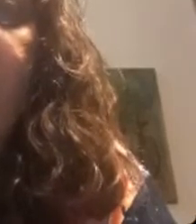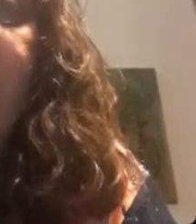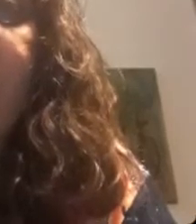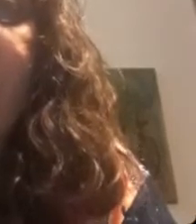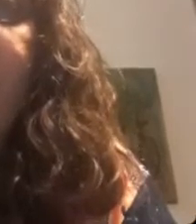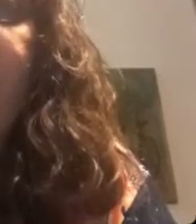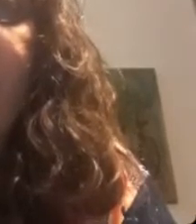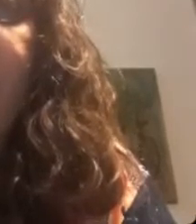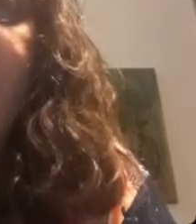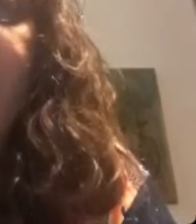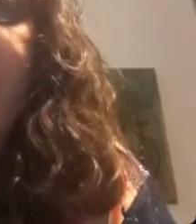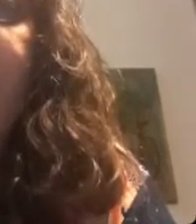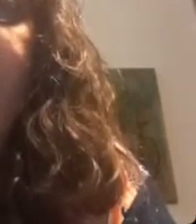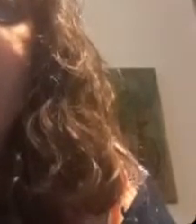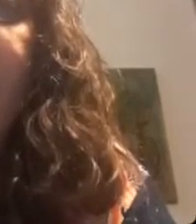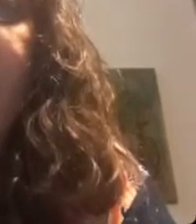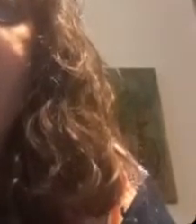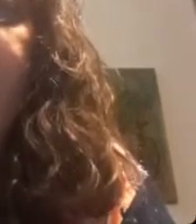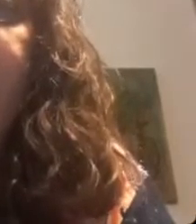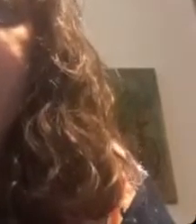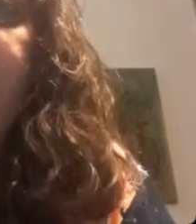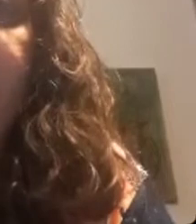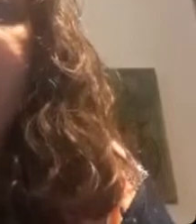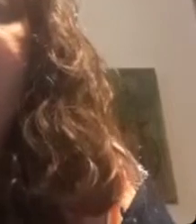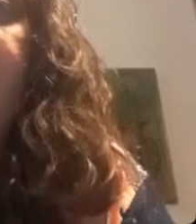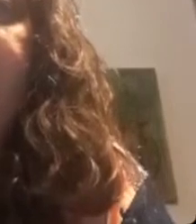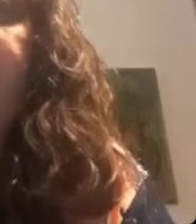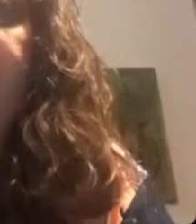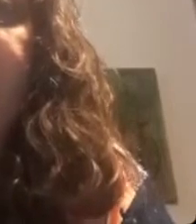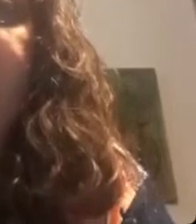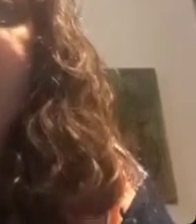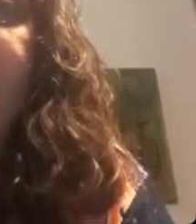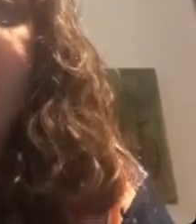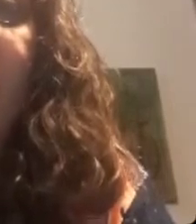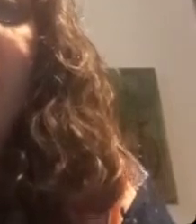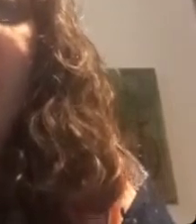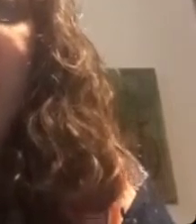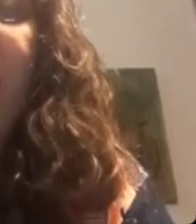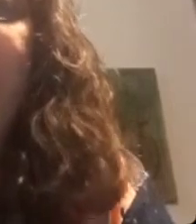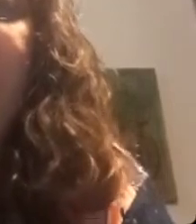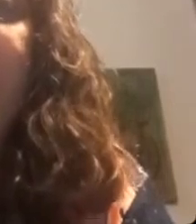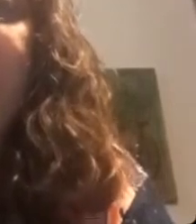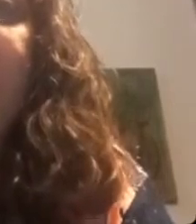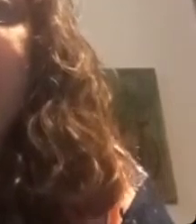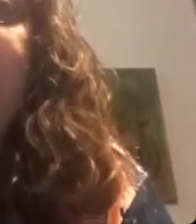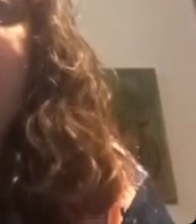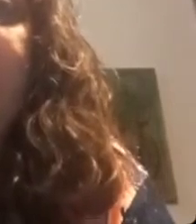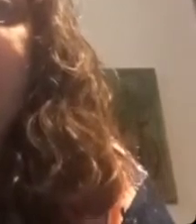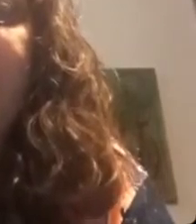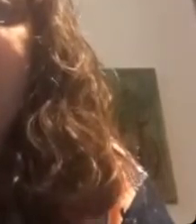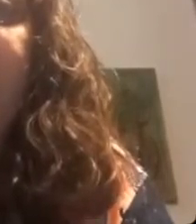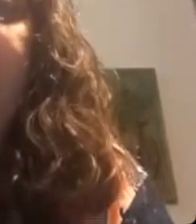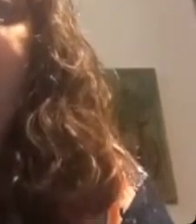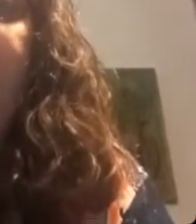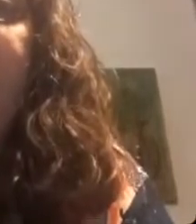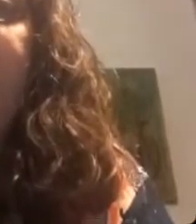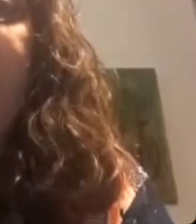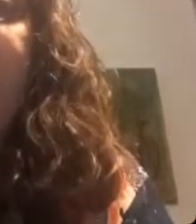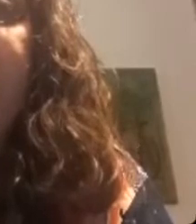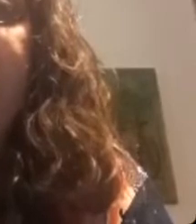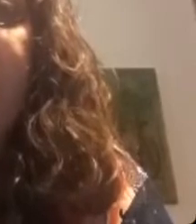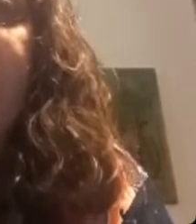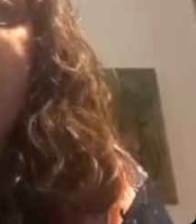Alguém está dizendo que só entram duas pessoas? Não, atualmente podem ser. Mudou, alguma Pode. coisa